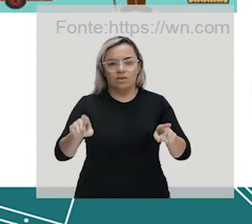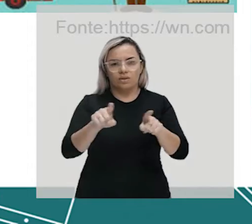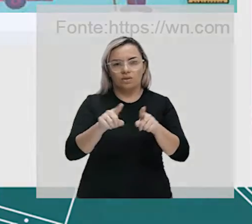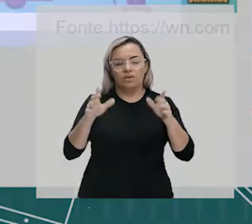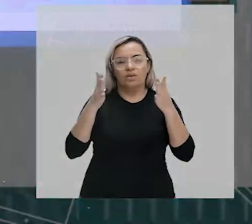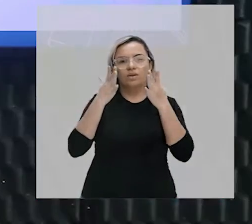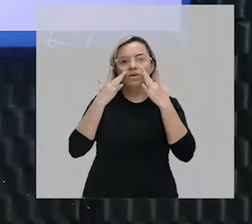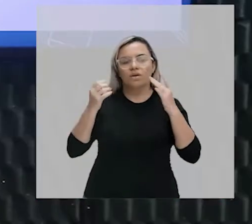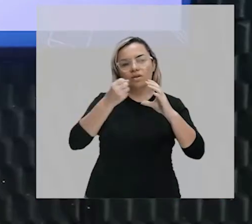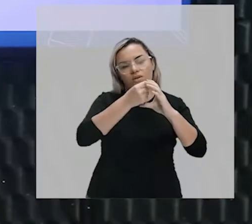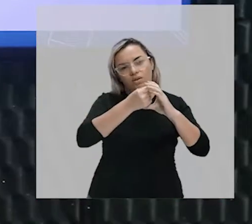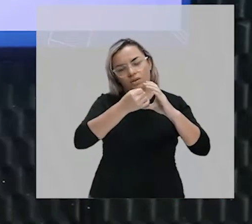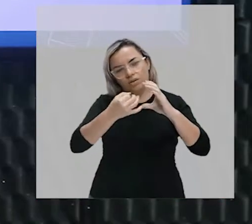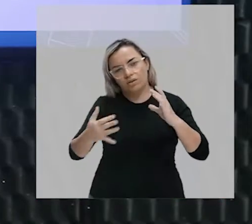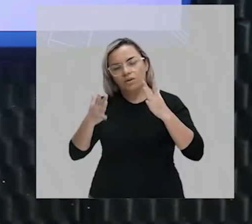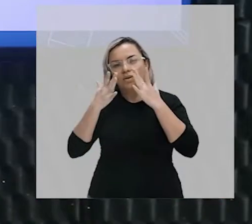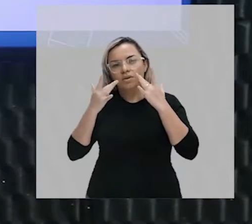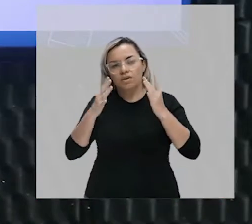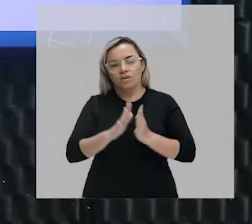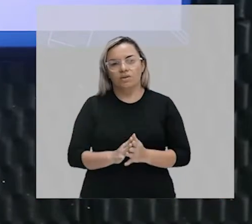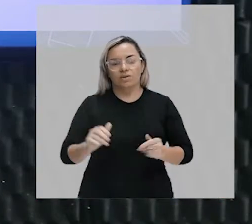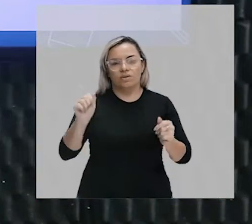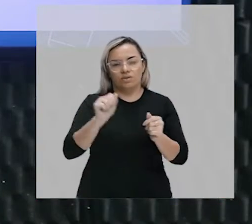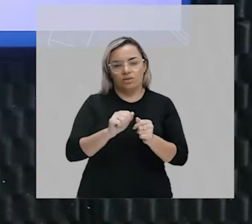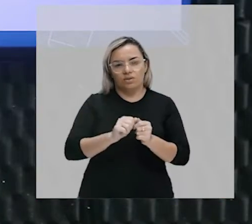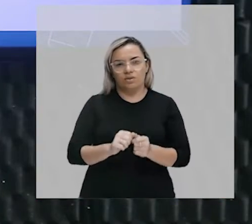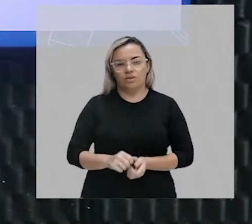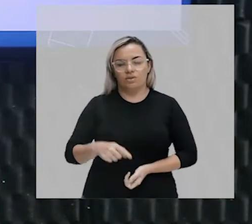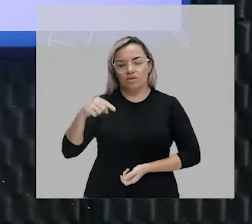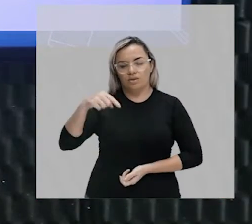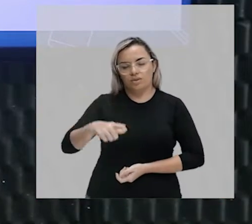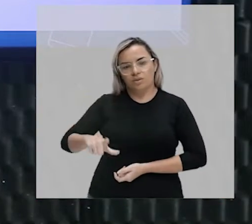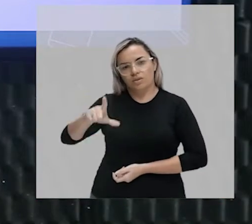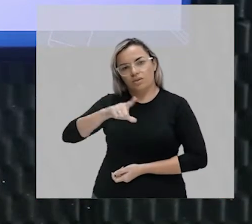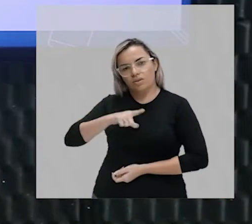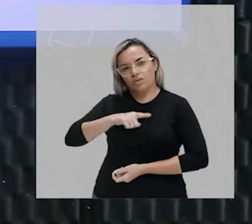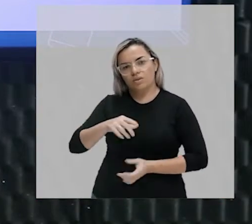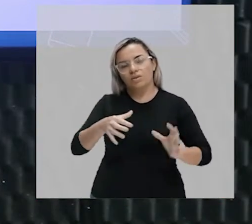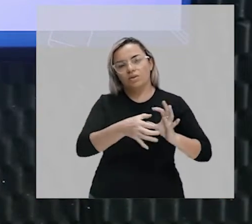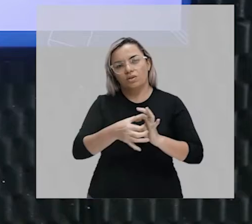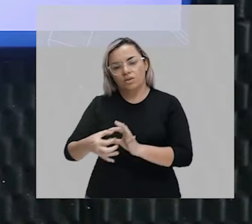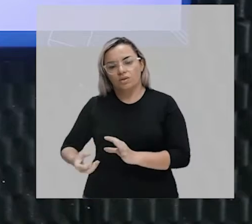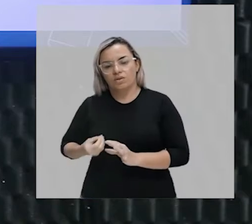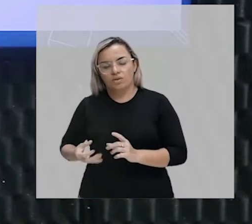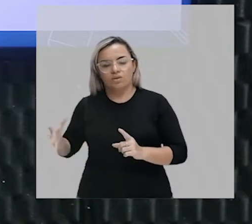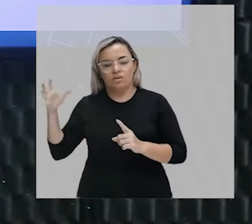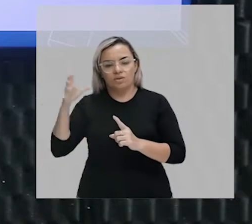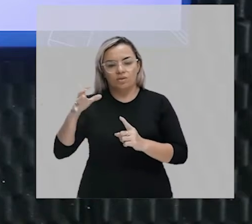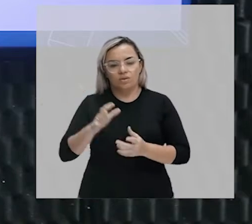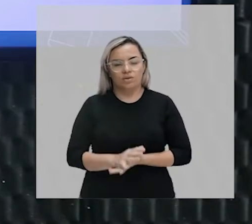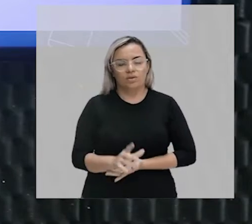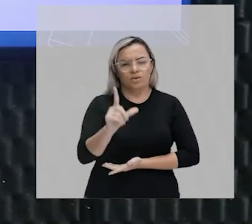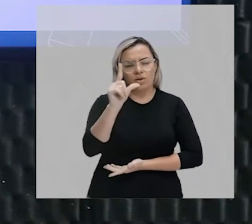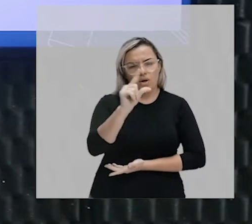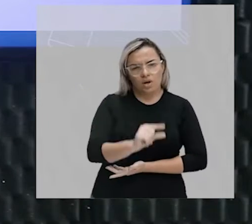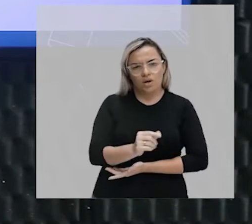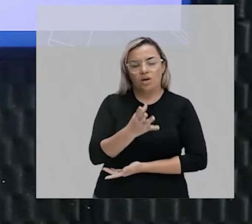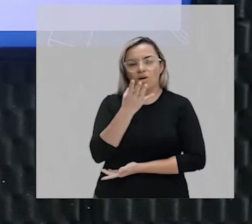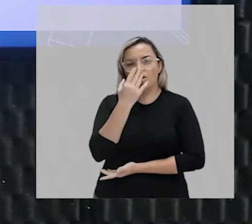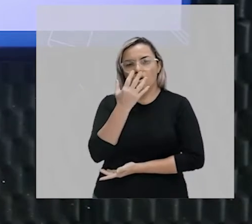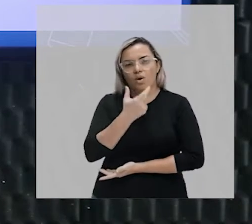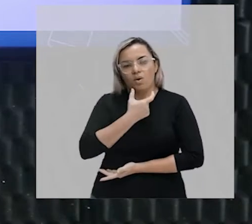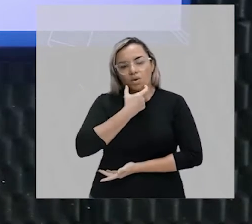e aspectos Dessa arte que se fazem presente no nosso cotidiano que nos influenciam também um pouquinho da cor Oi